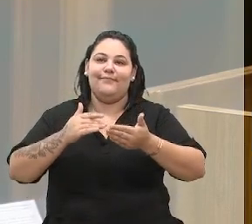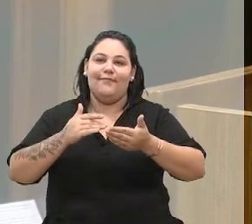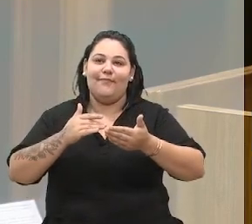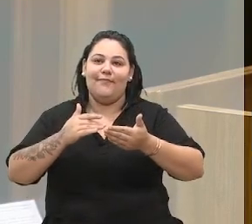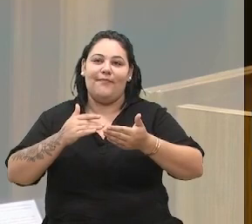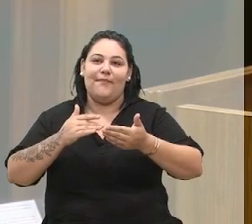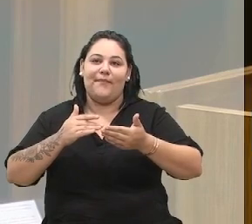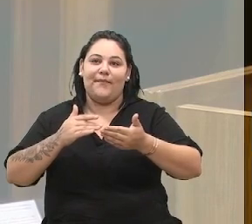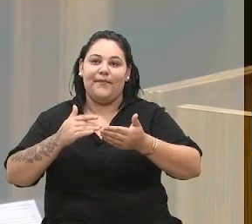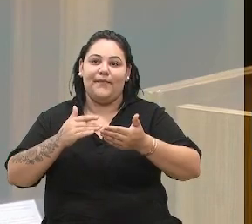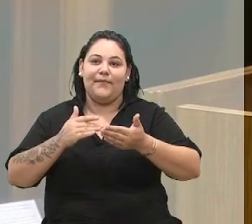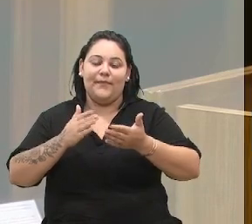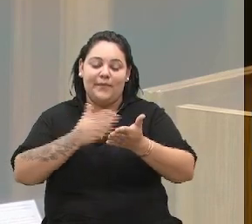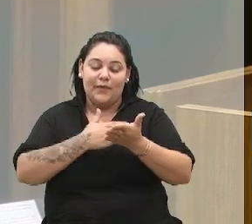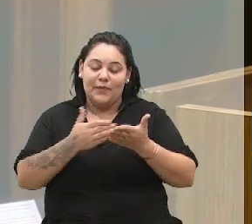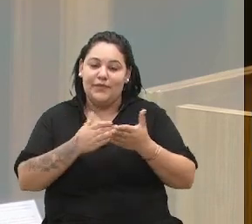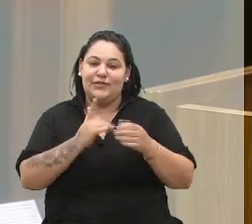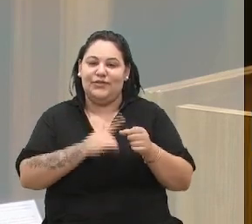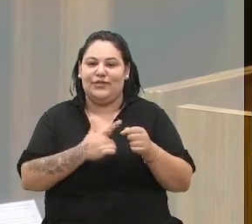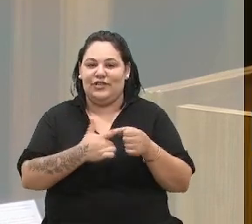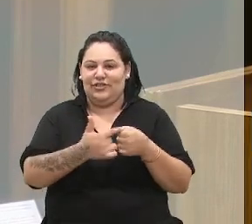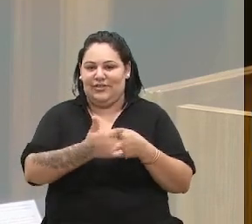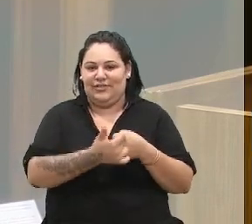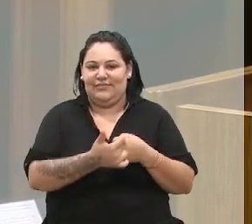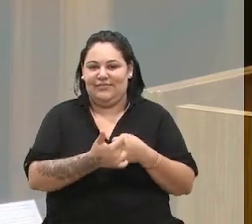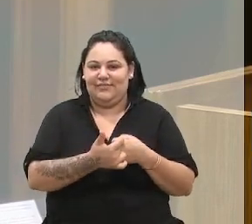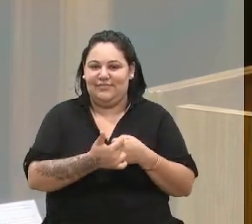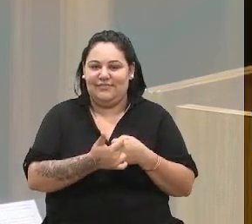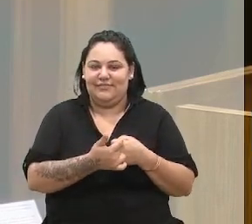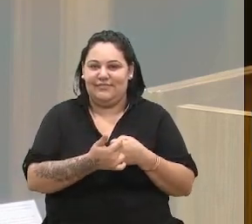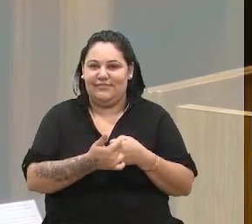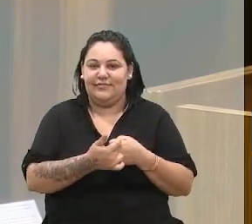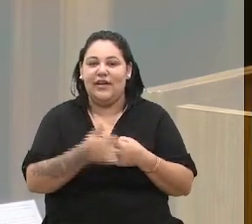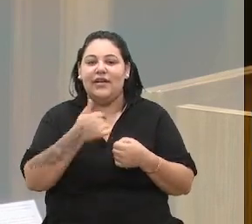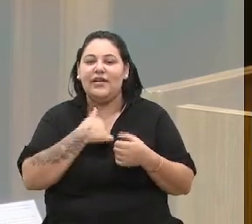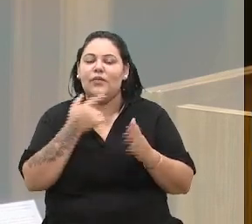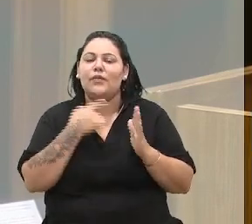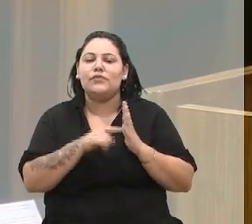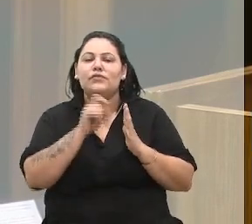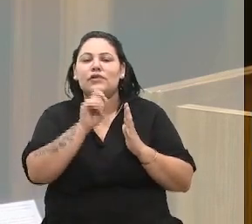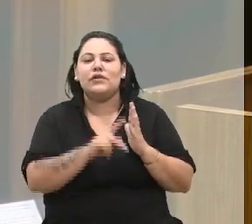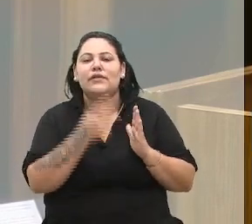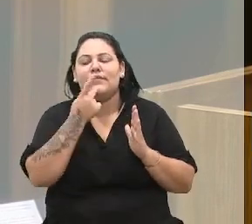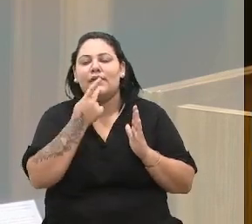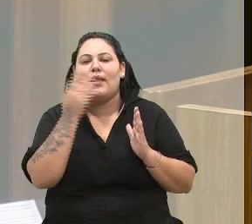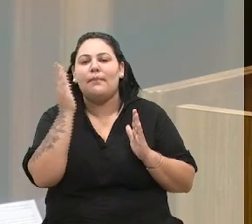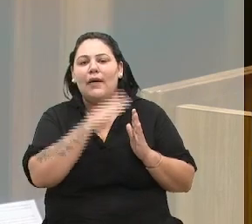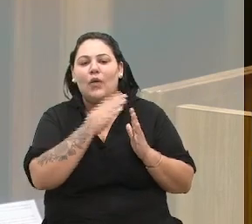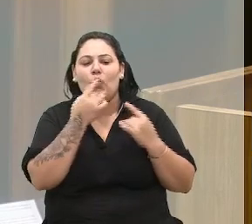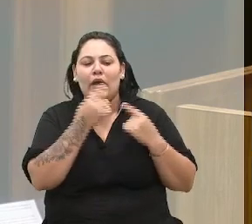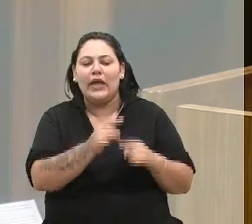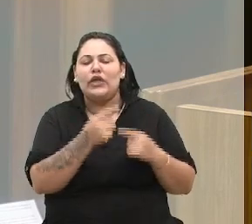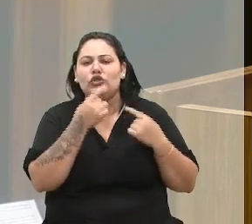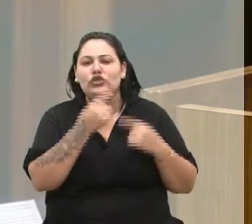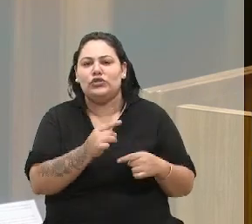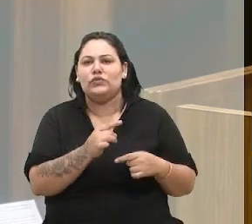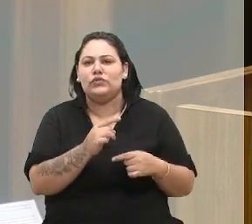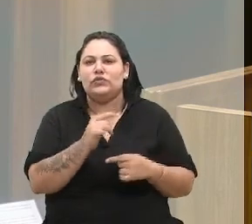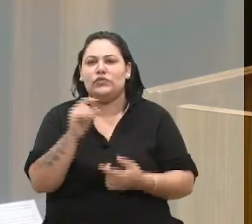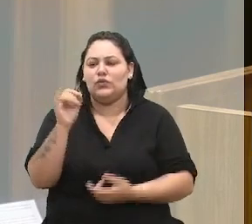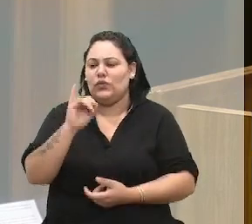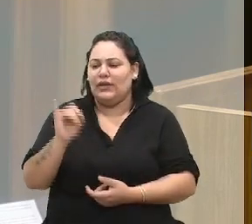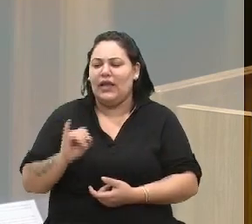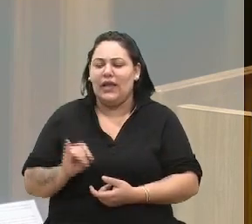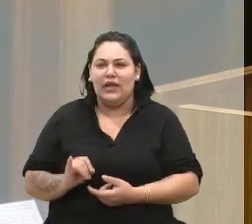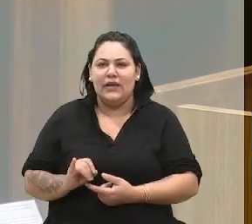Assim foi o grande início dessa cidade. E eu pergunto àqueles que falam mal, aqueles que criticam, o italiano, o